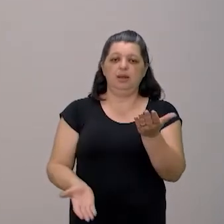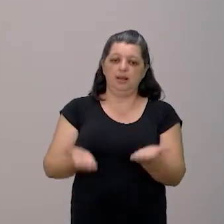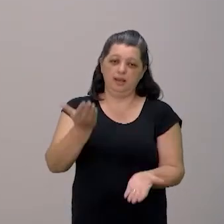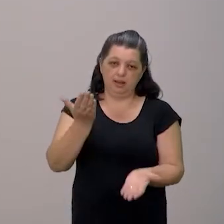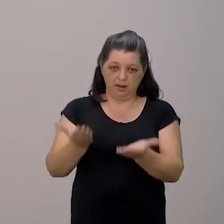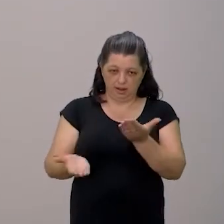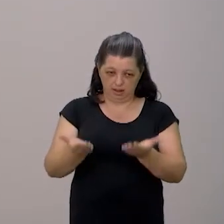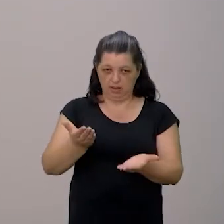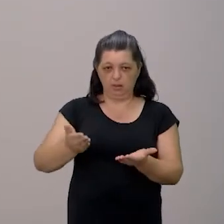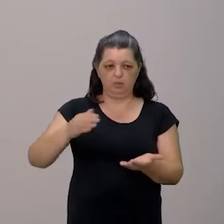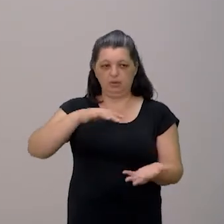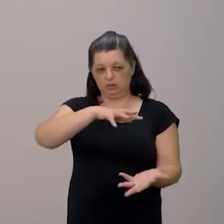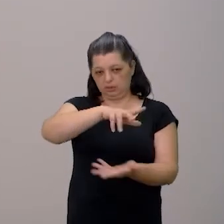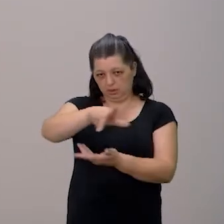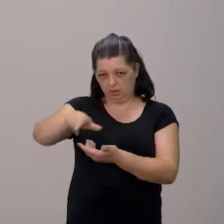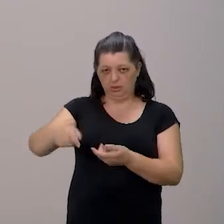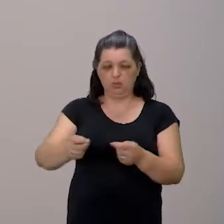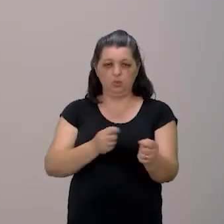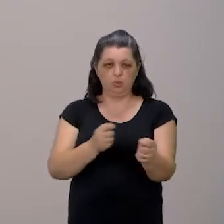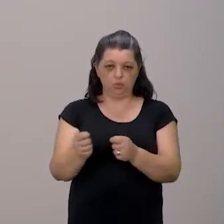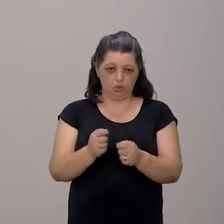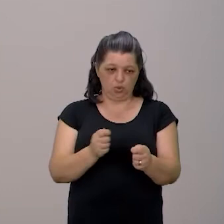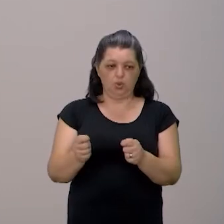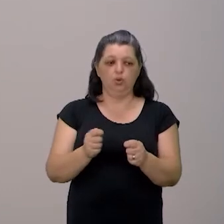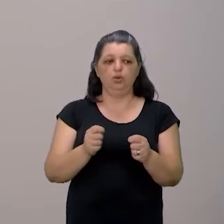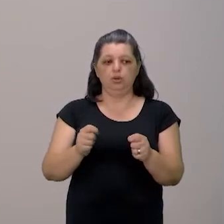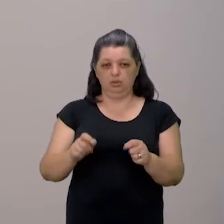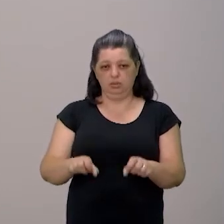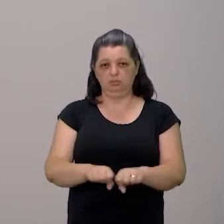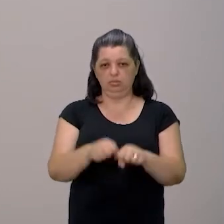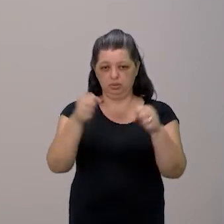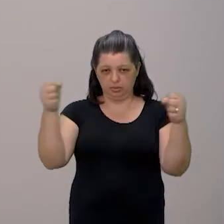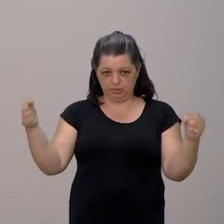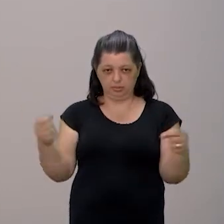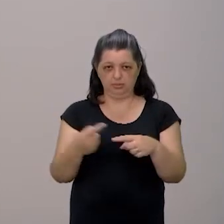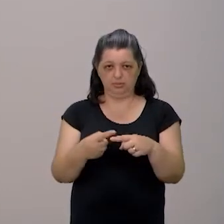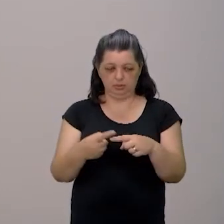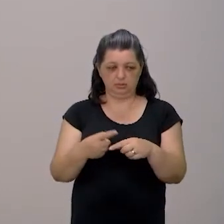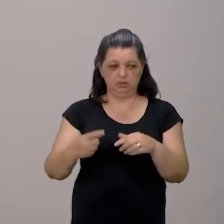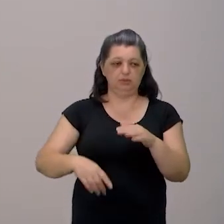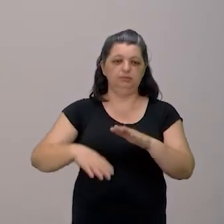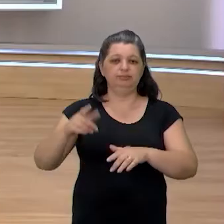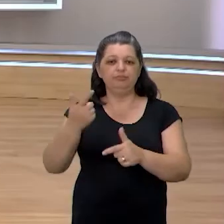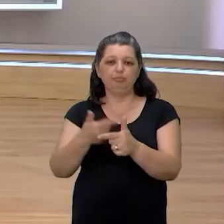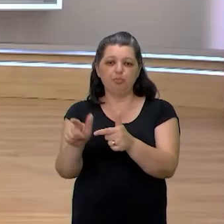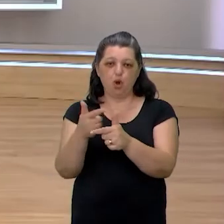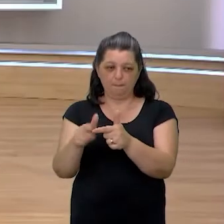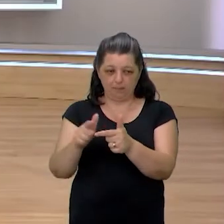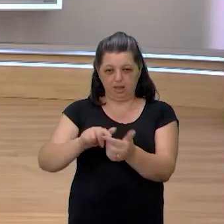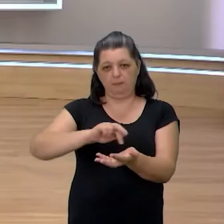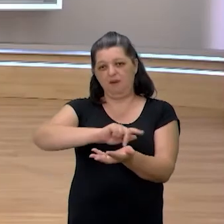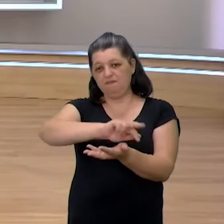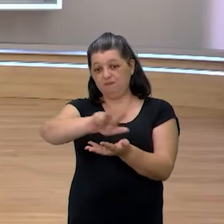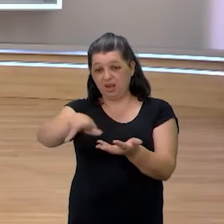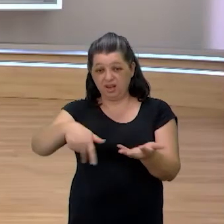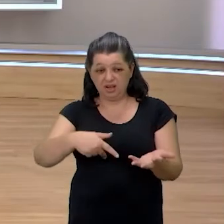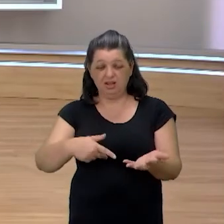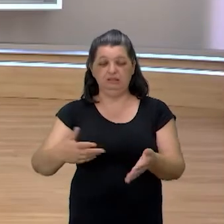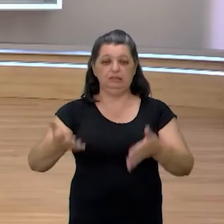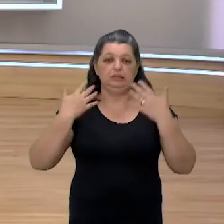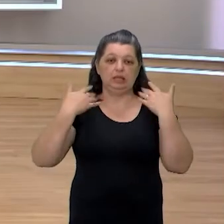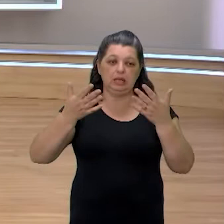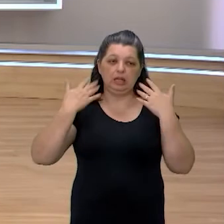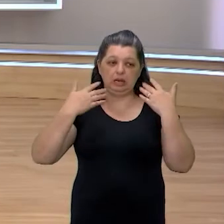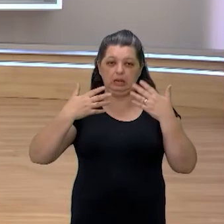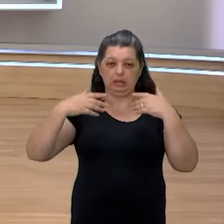tem essa quebra e acontece o que estamos vendo hoje, né? A estiagem, Exatamente. Calores extremos e assim por